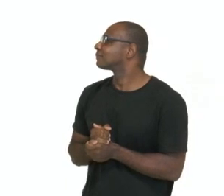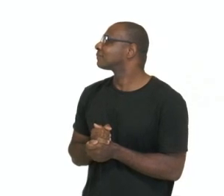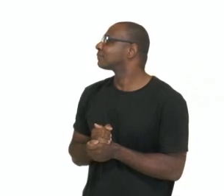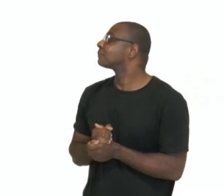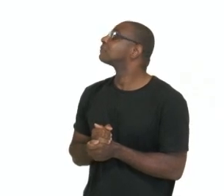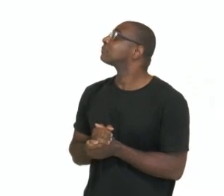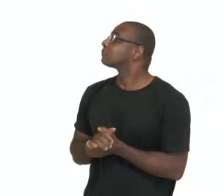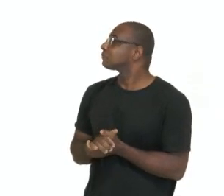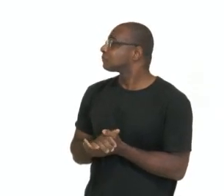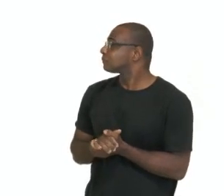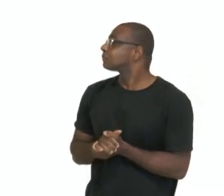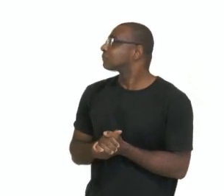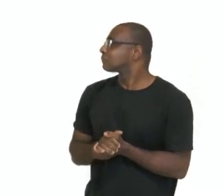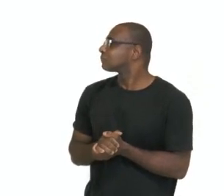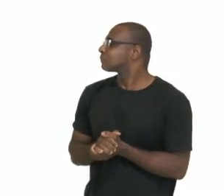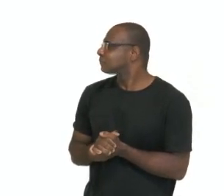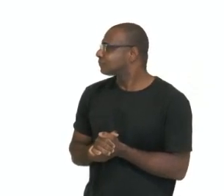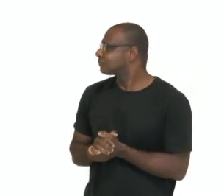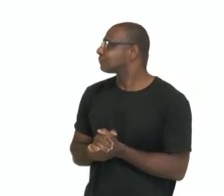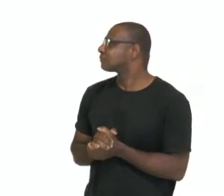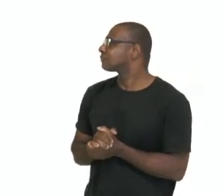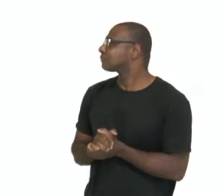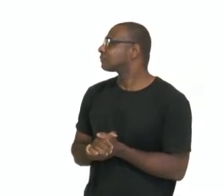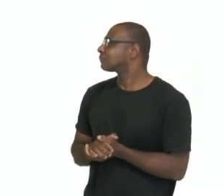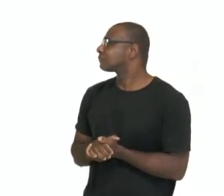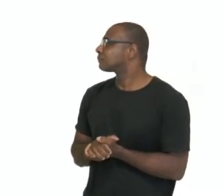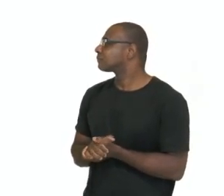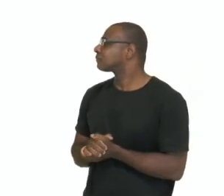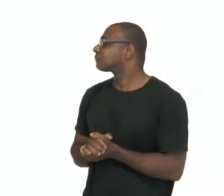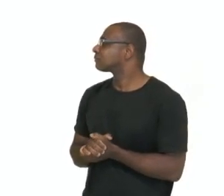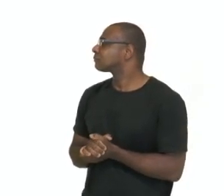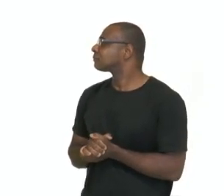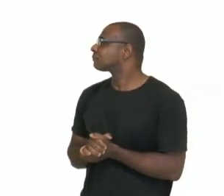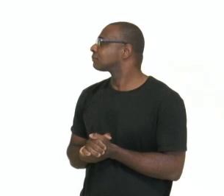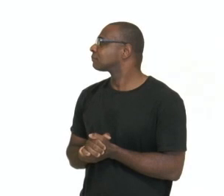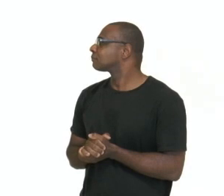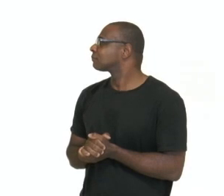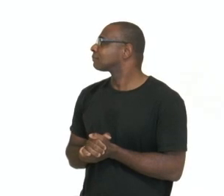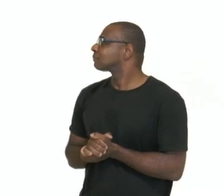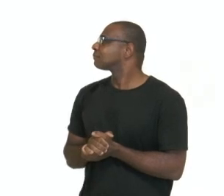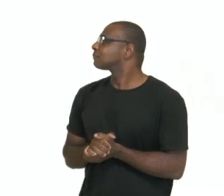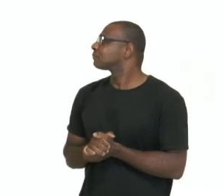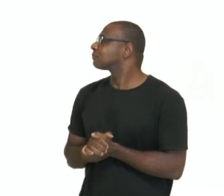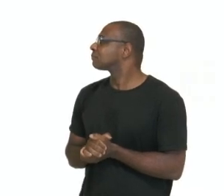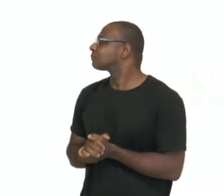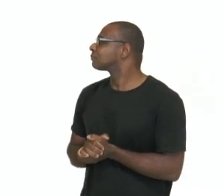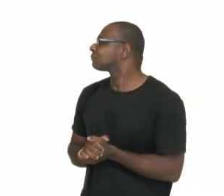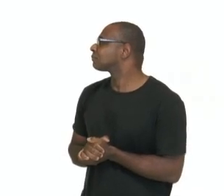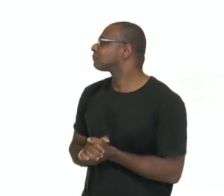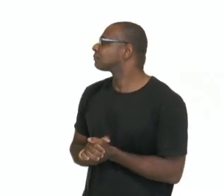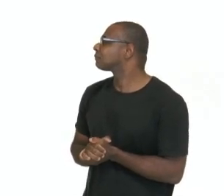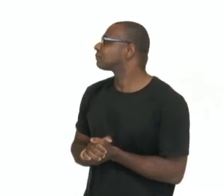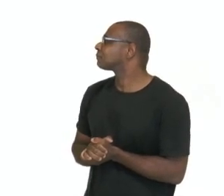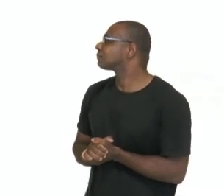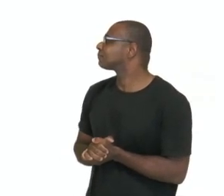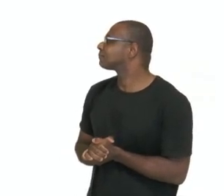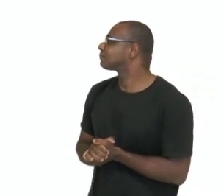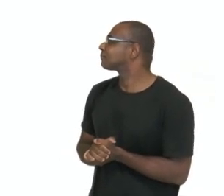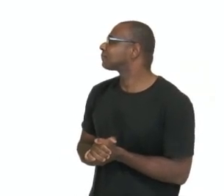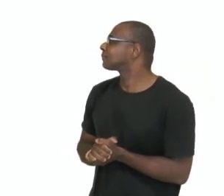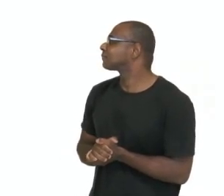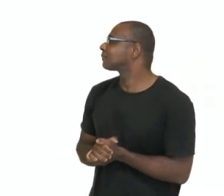Atrás escrevia com sua letra bordadíssima palavras como data natalícia e saudade.